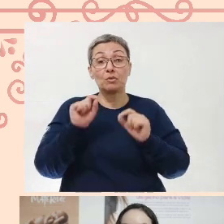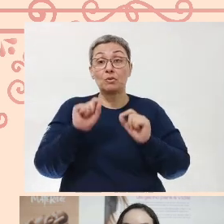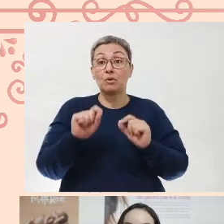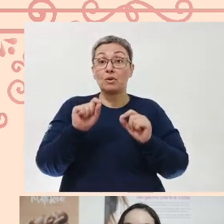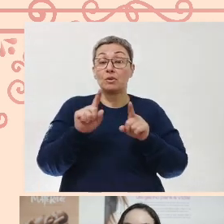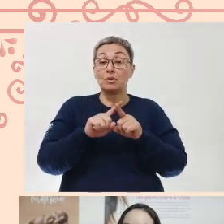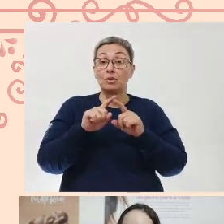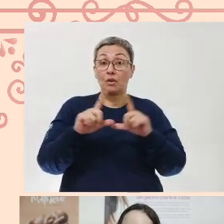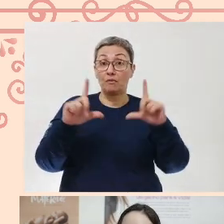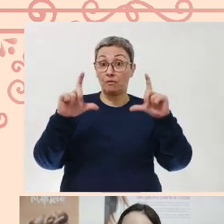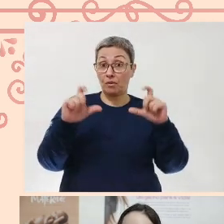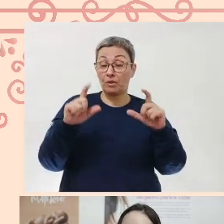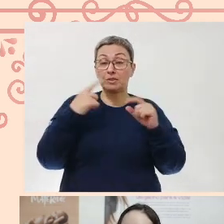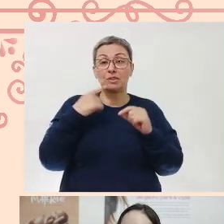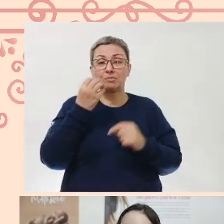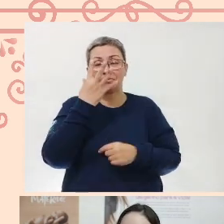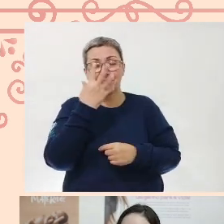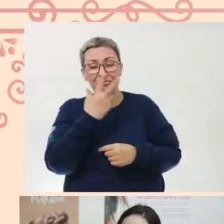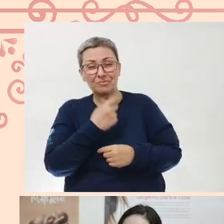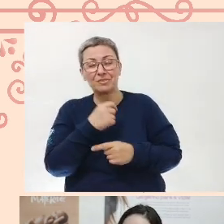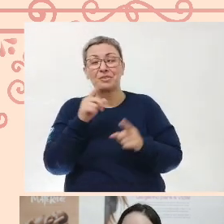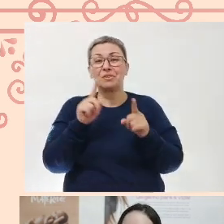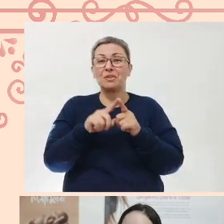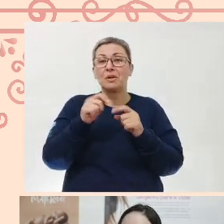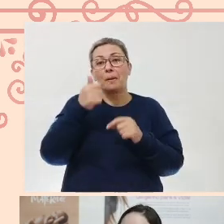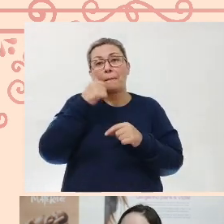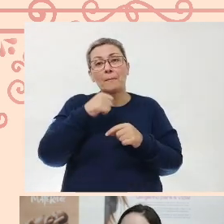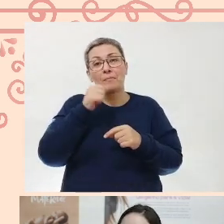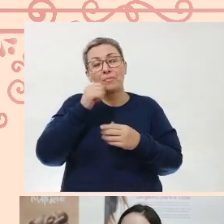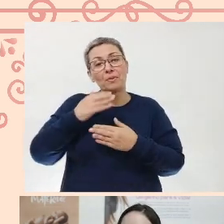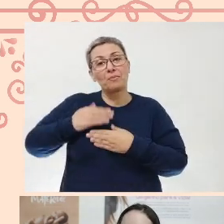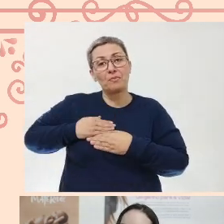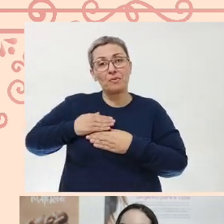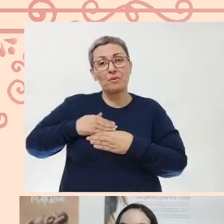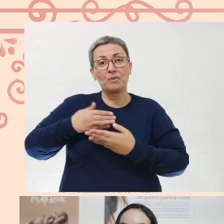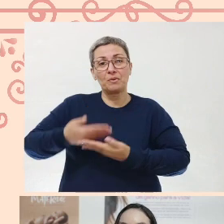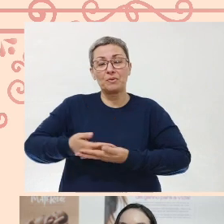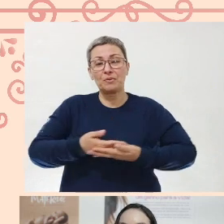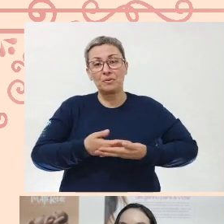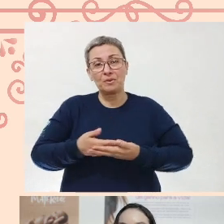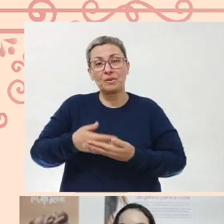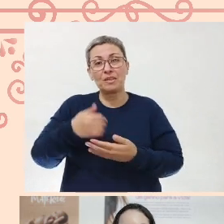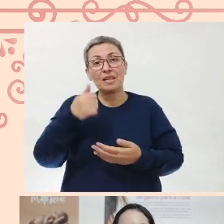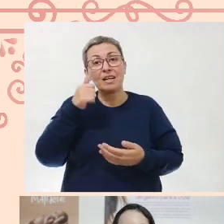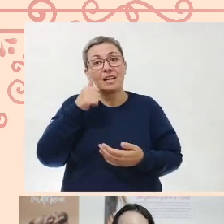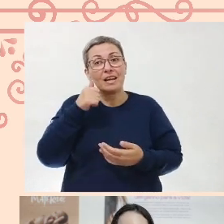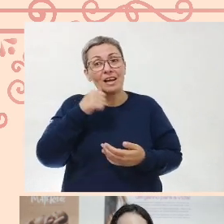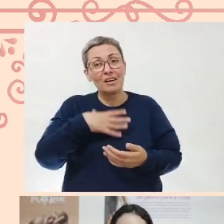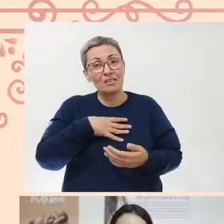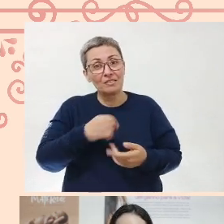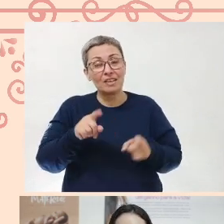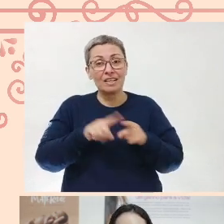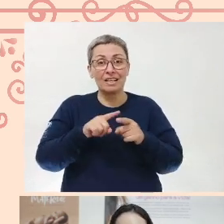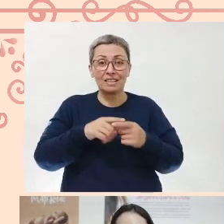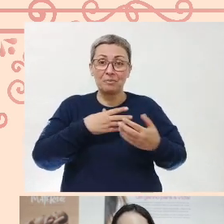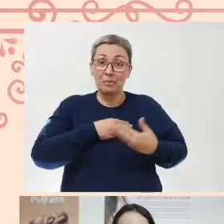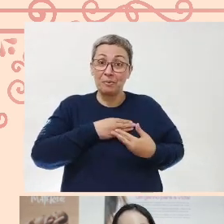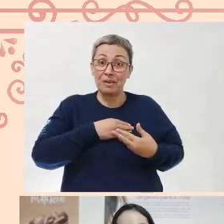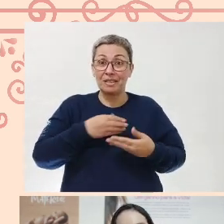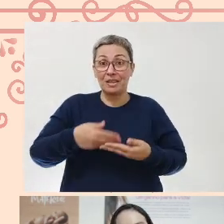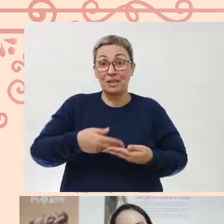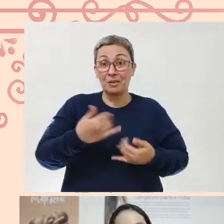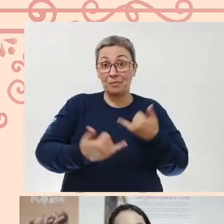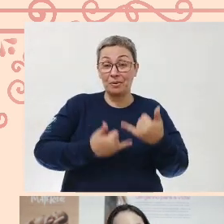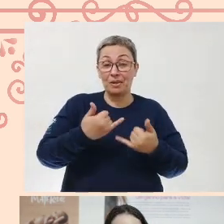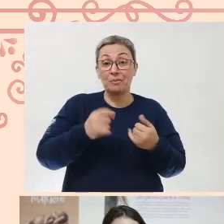Bom, e vamos finalizar com uma foto que é muito bonita, onde uma mãe está amamentando o seu bebê e a filhinha dela também